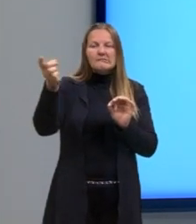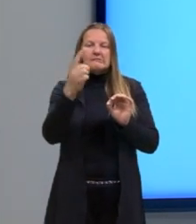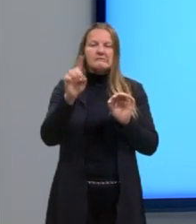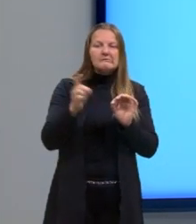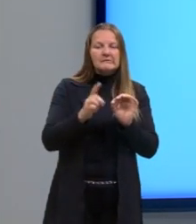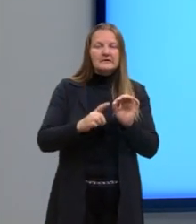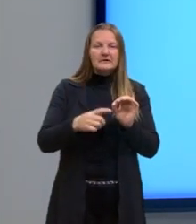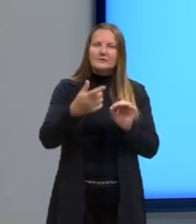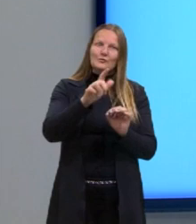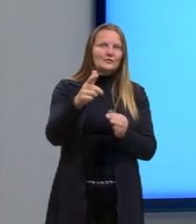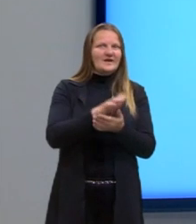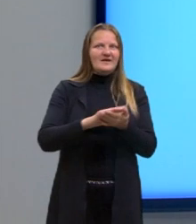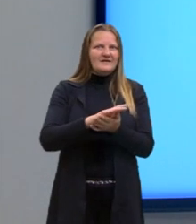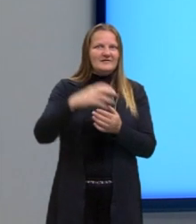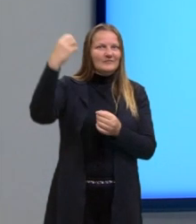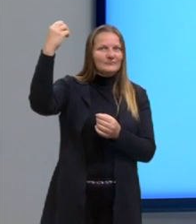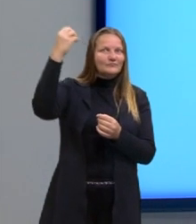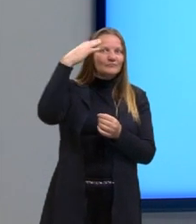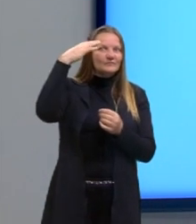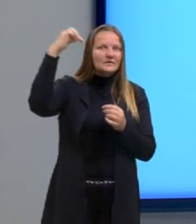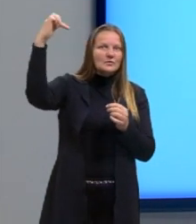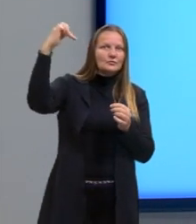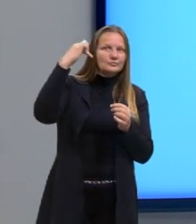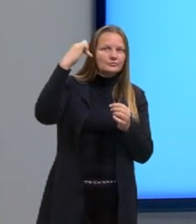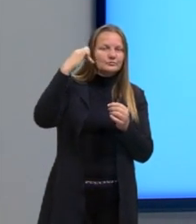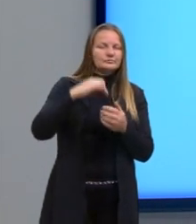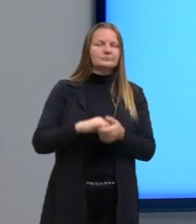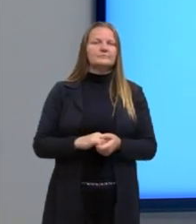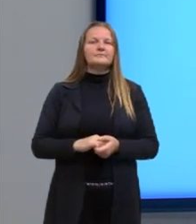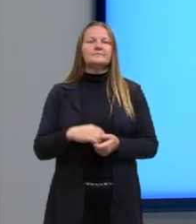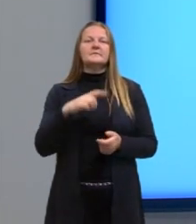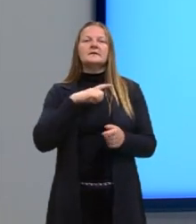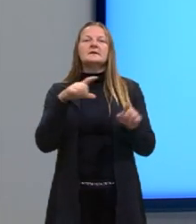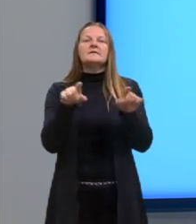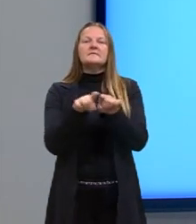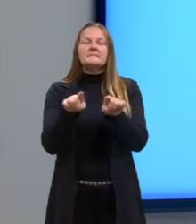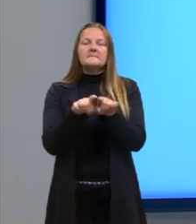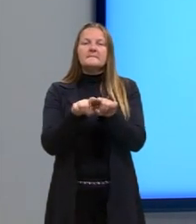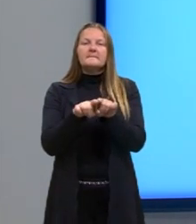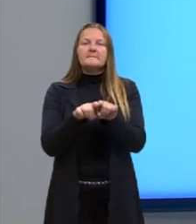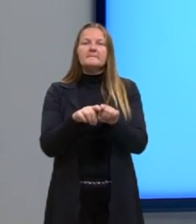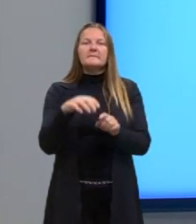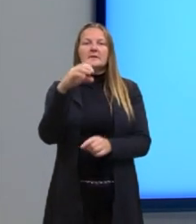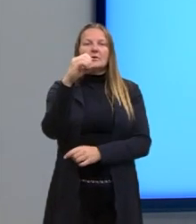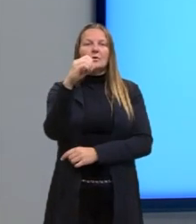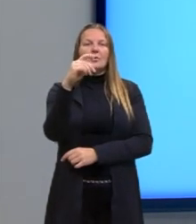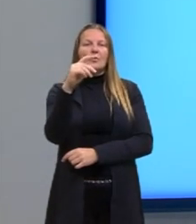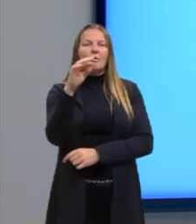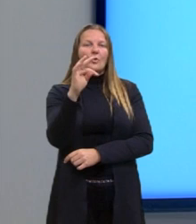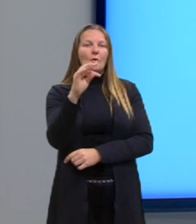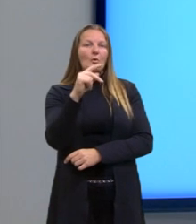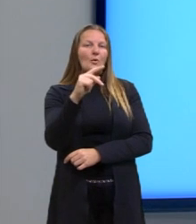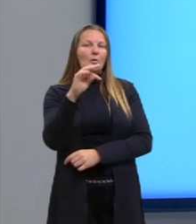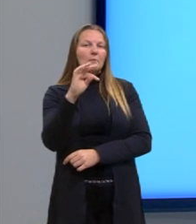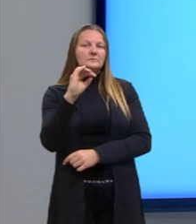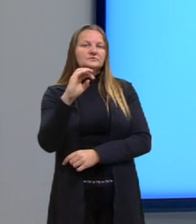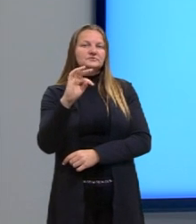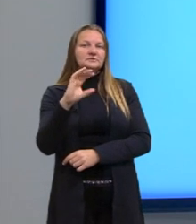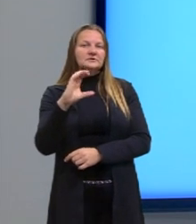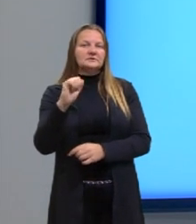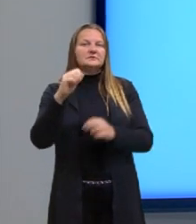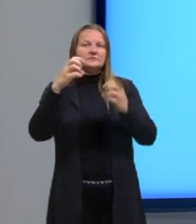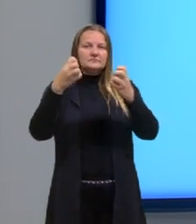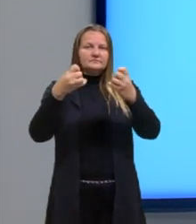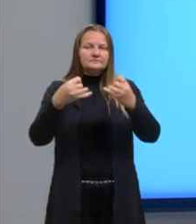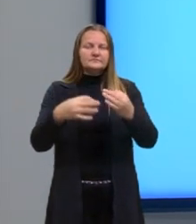seguindo essas normas né porque a gente tem também a óptica física que eu já vou falar então todos